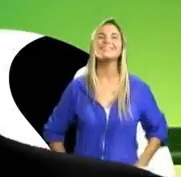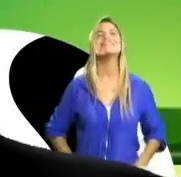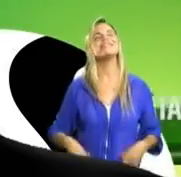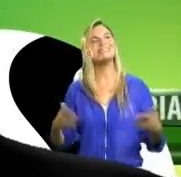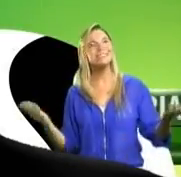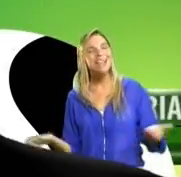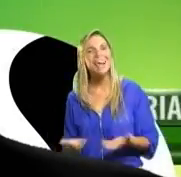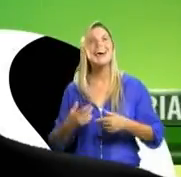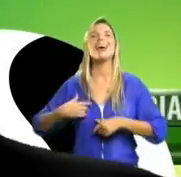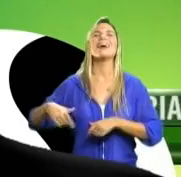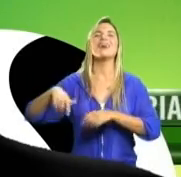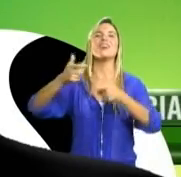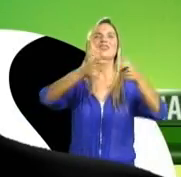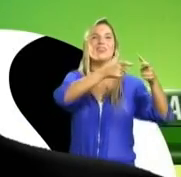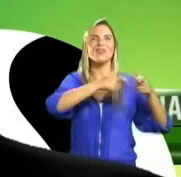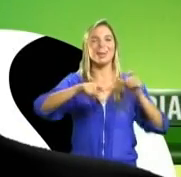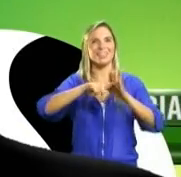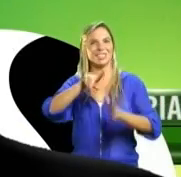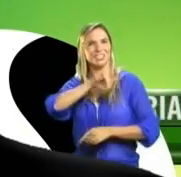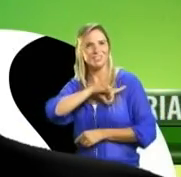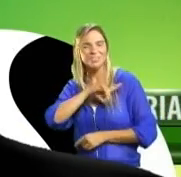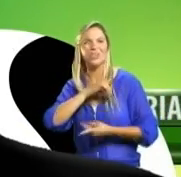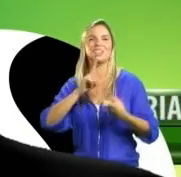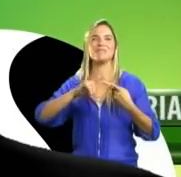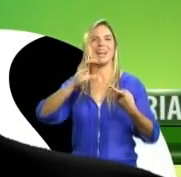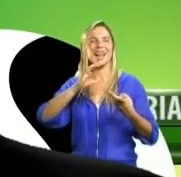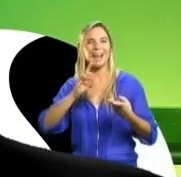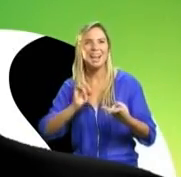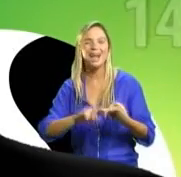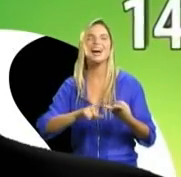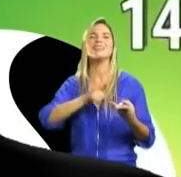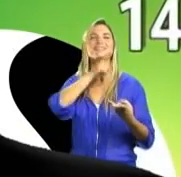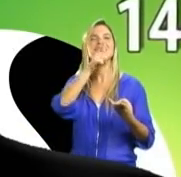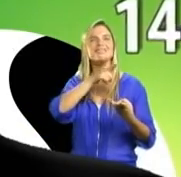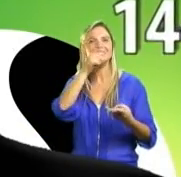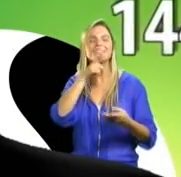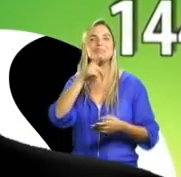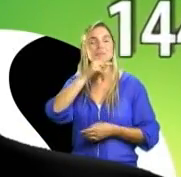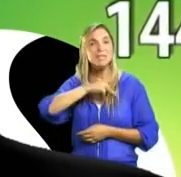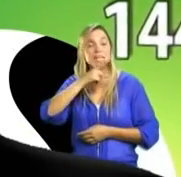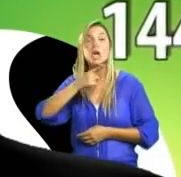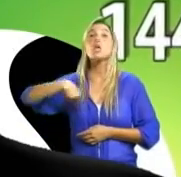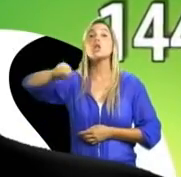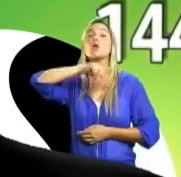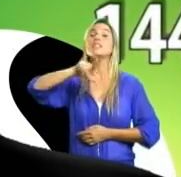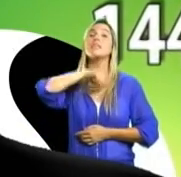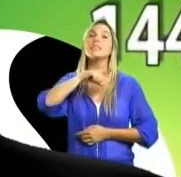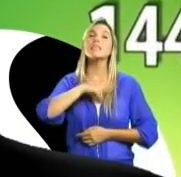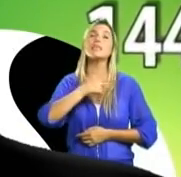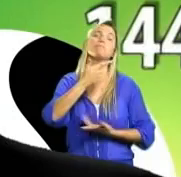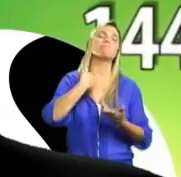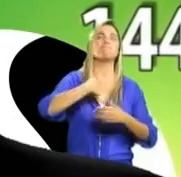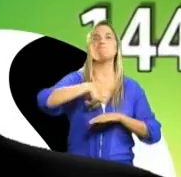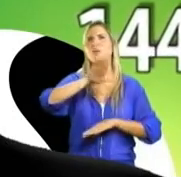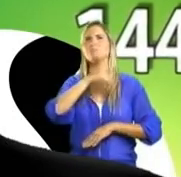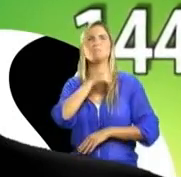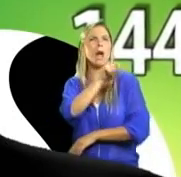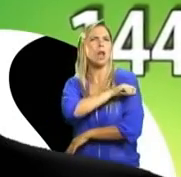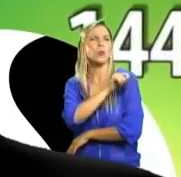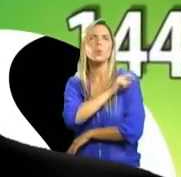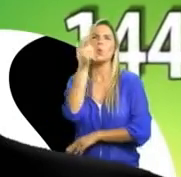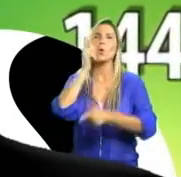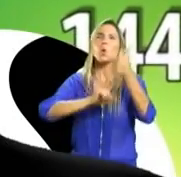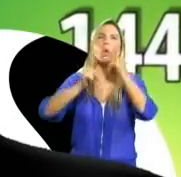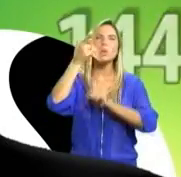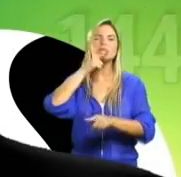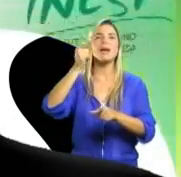Nas unidades da FUNED UENG em Divinópolis, Cláudio, Abaeté e Pitangui, 1.448 alunos recebem algum tipo de benefício